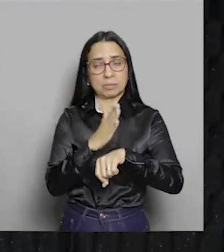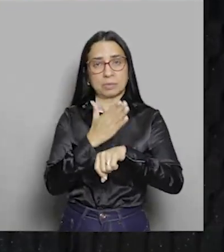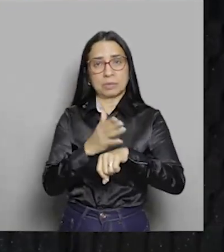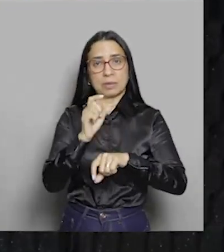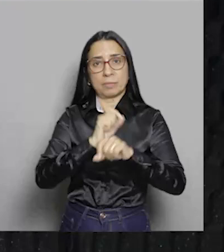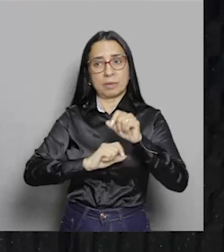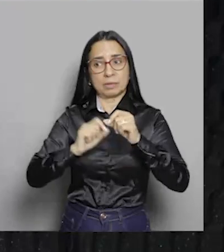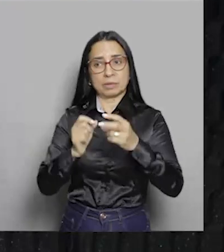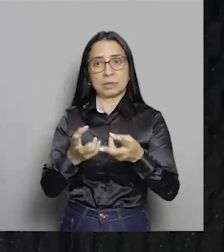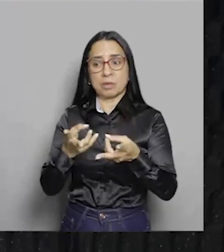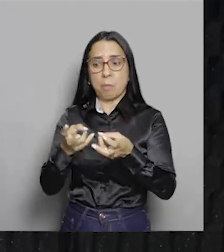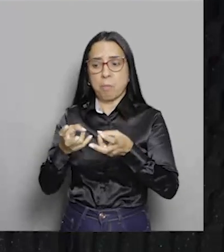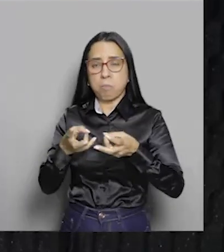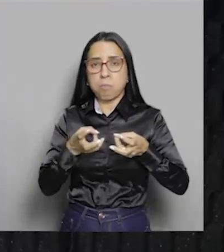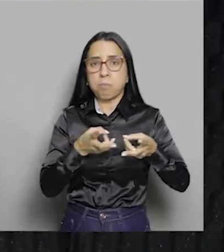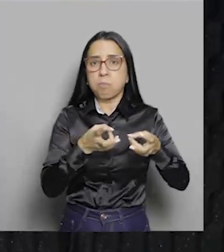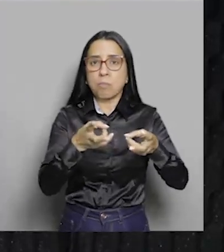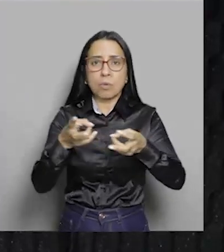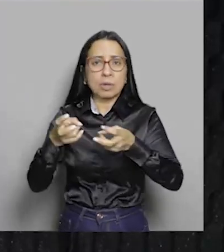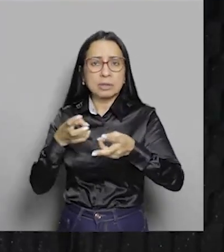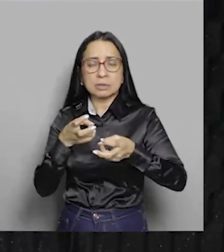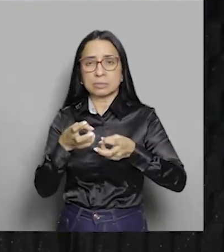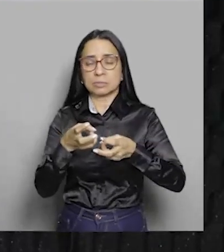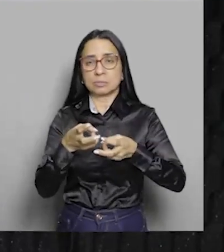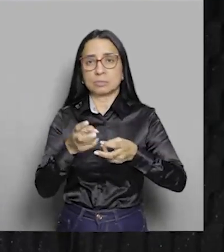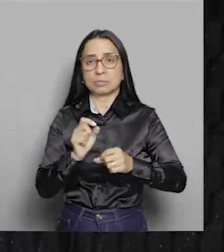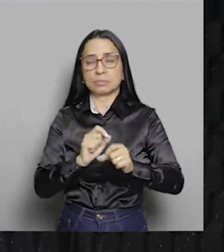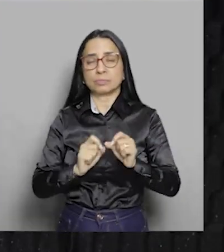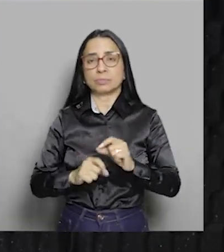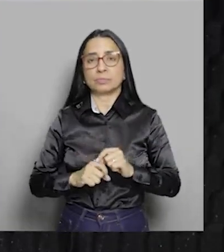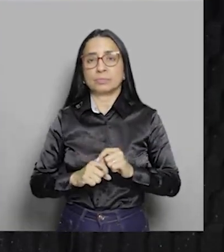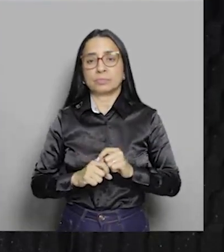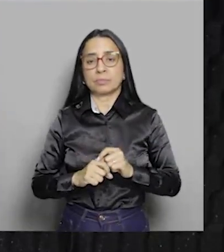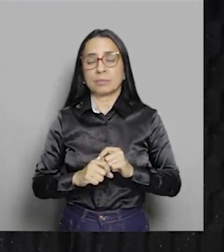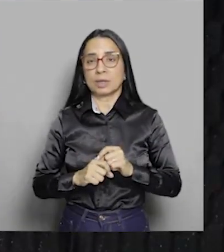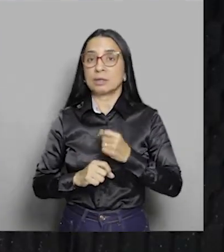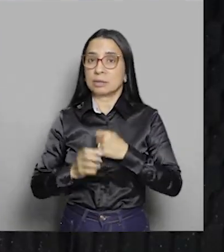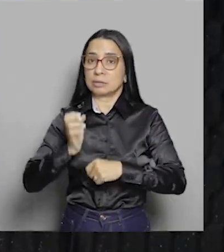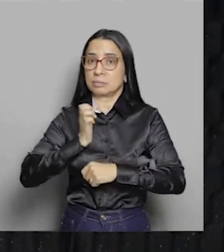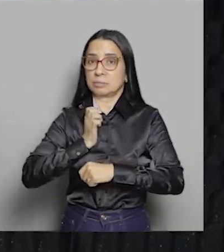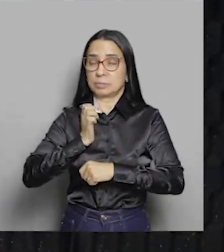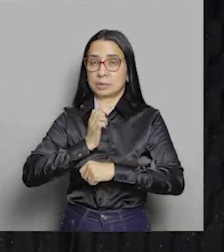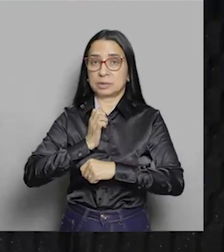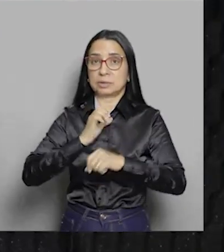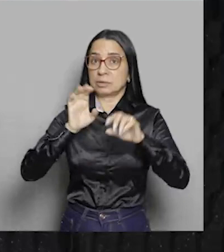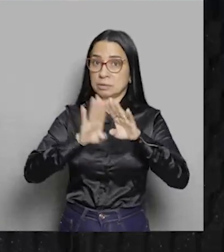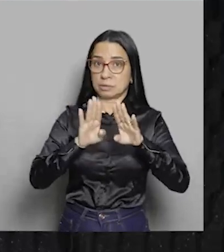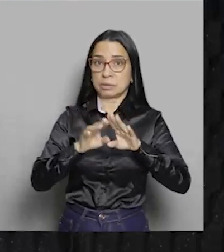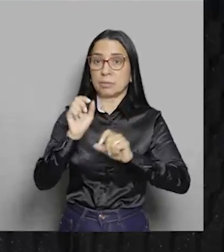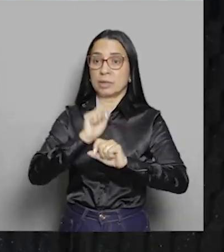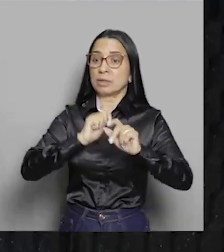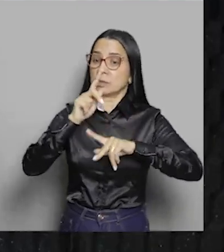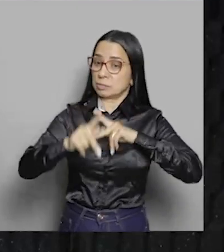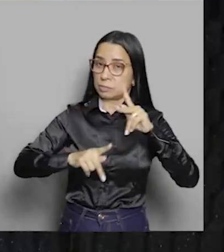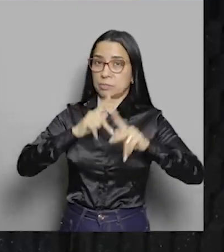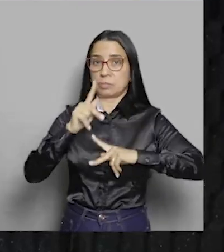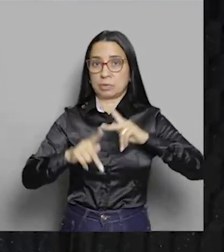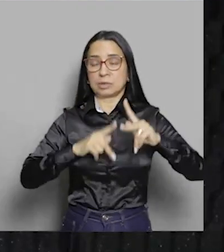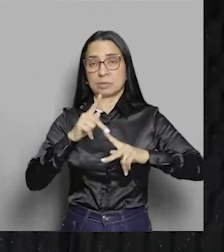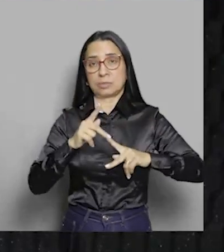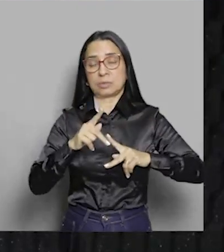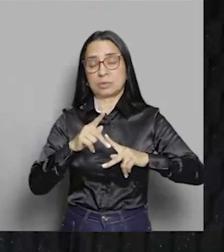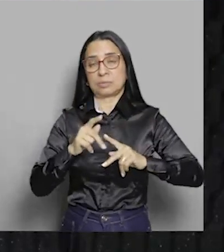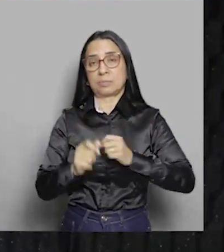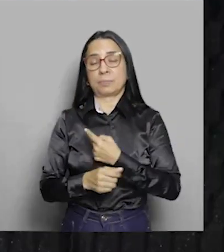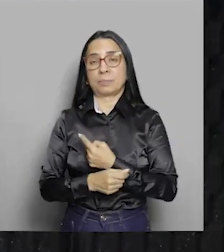de exploração, de expoliação dessas riquezas e até mesmo dessas populações